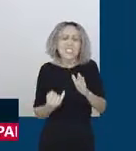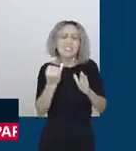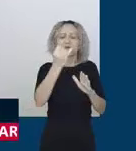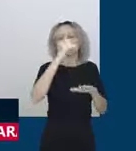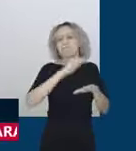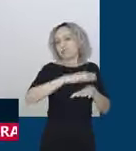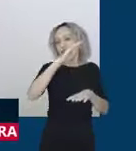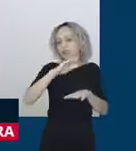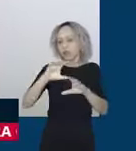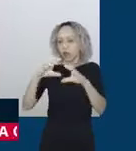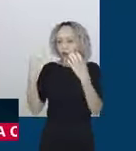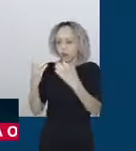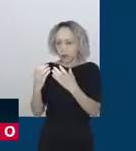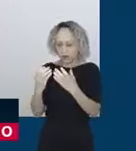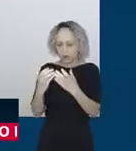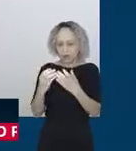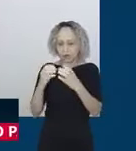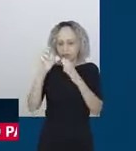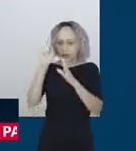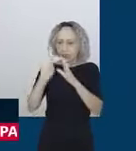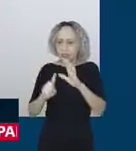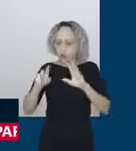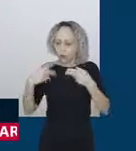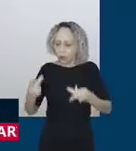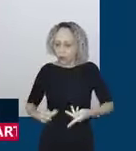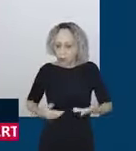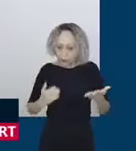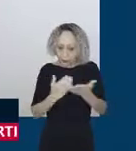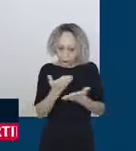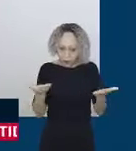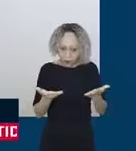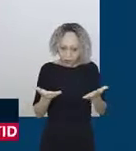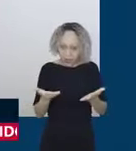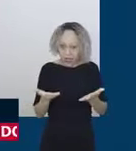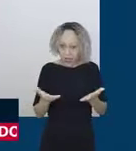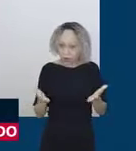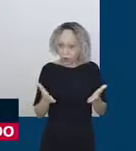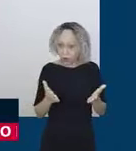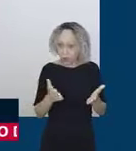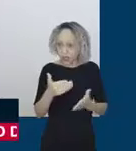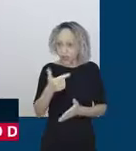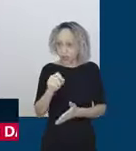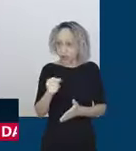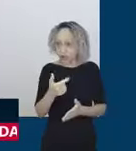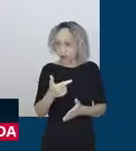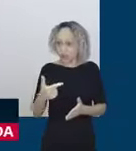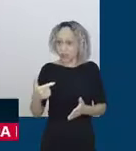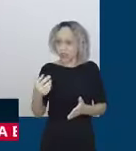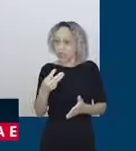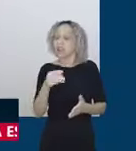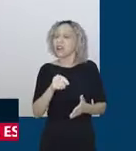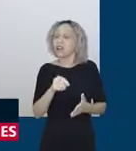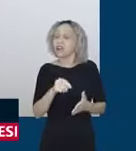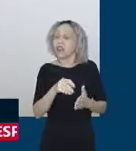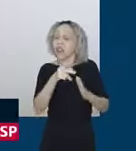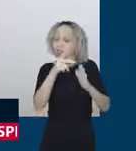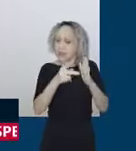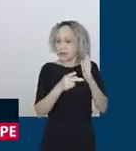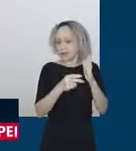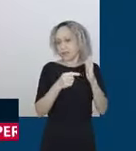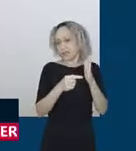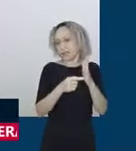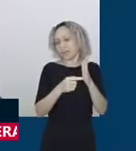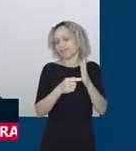Agora ele foi para ações sociais. Aqui eu recorro mais uma vez, ao presidente da comissão, Humberto